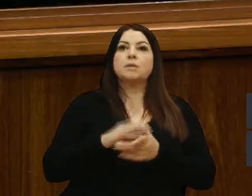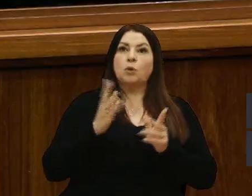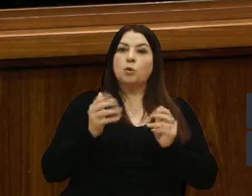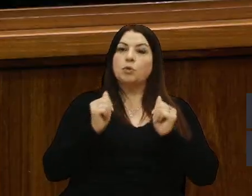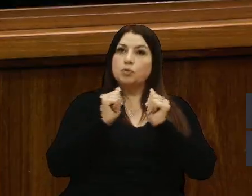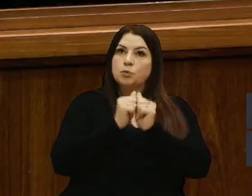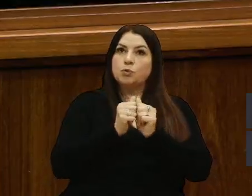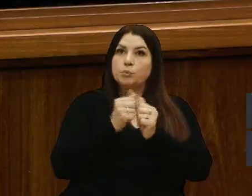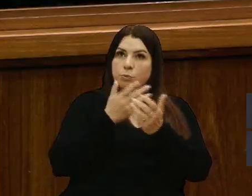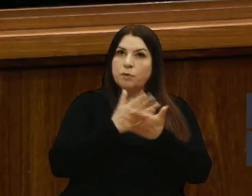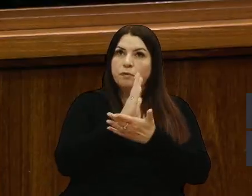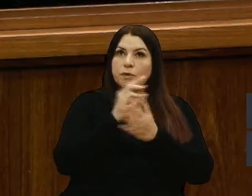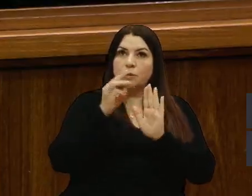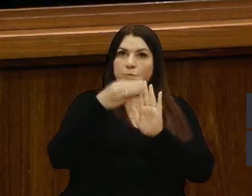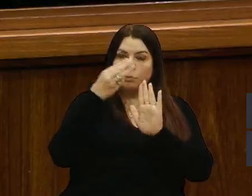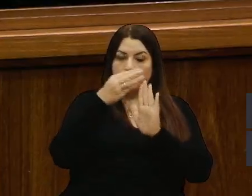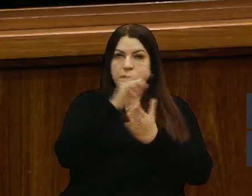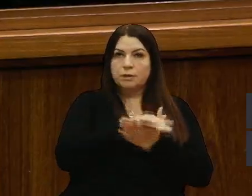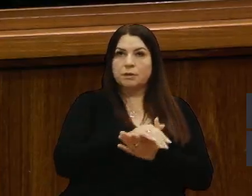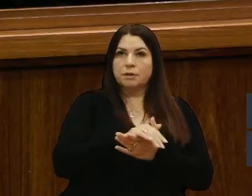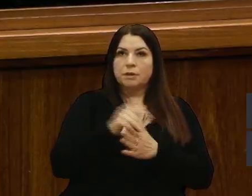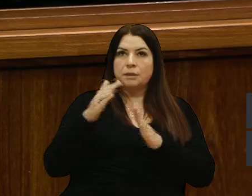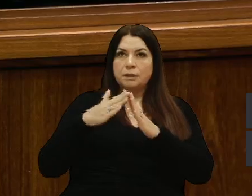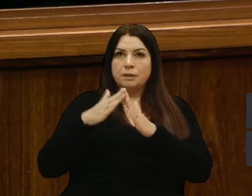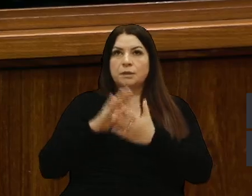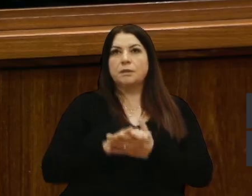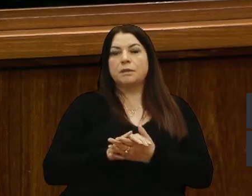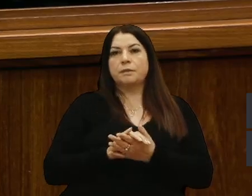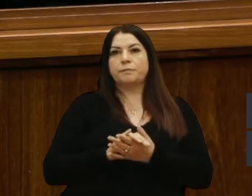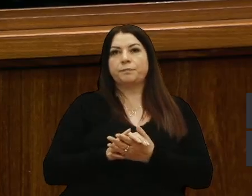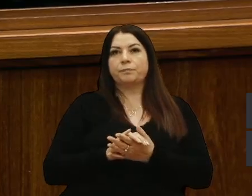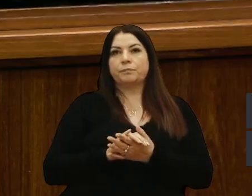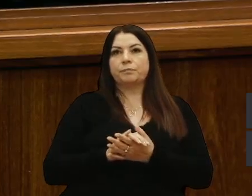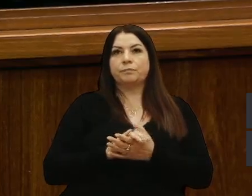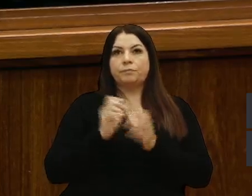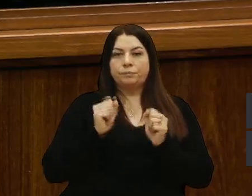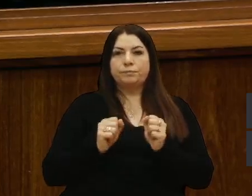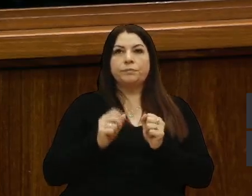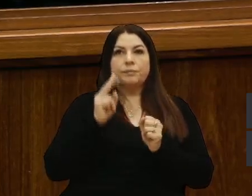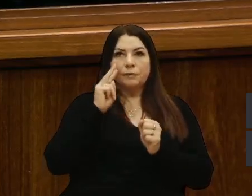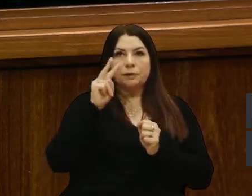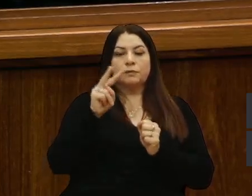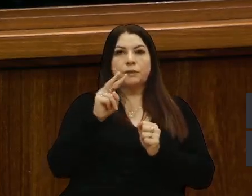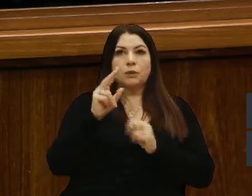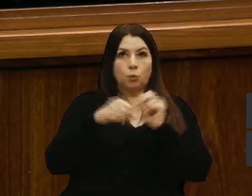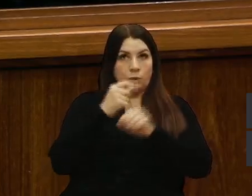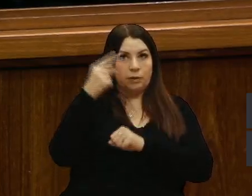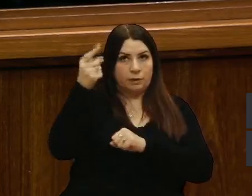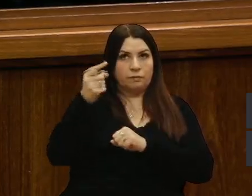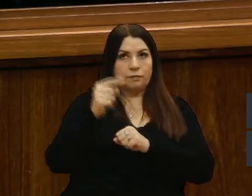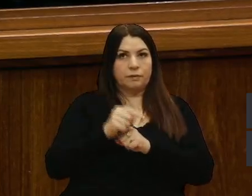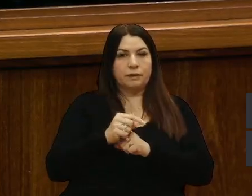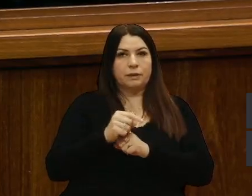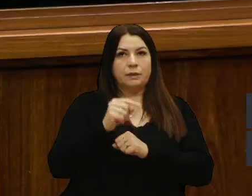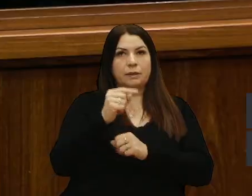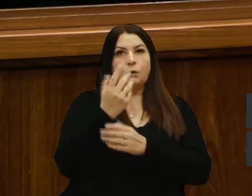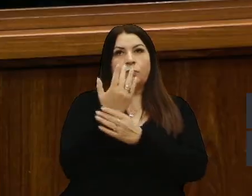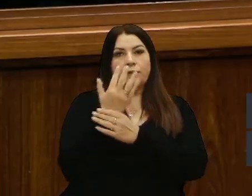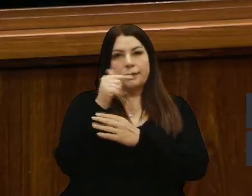gente possa aprovar essa moção nesta casa e que a gente possa ver, ano que vem, a